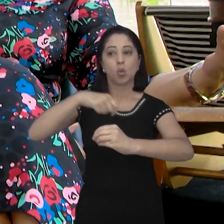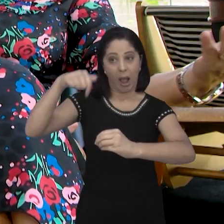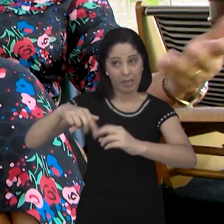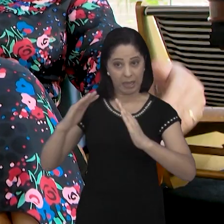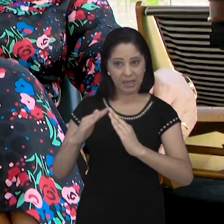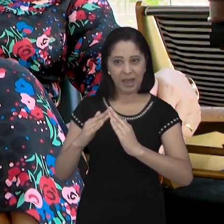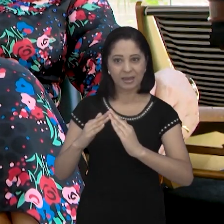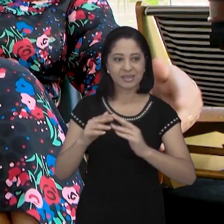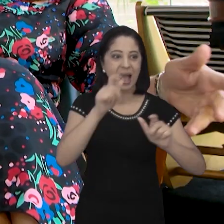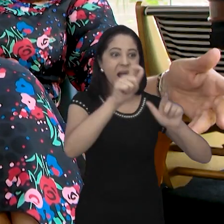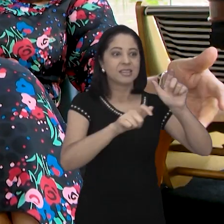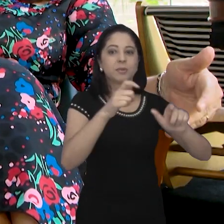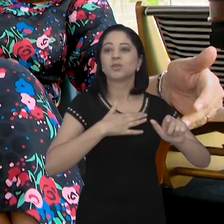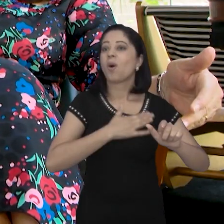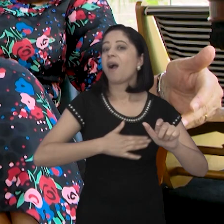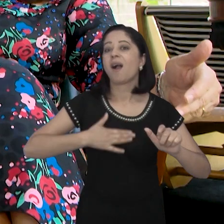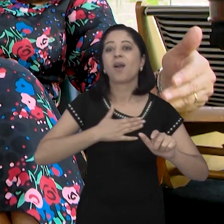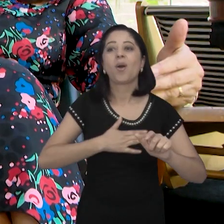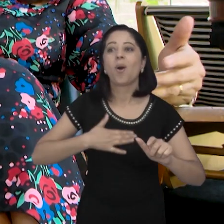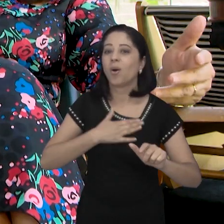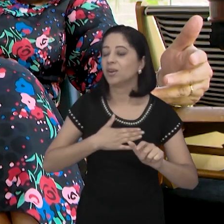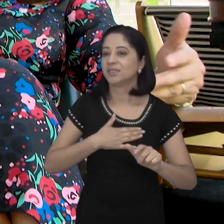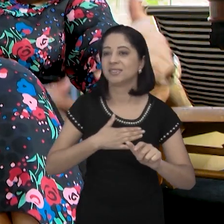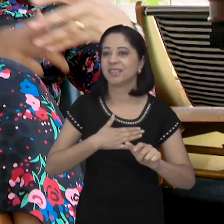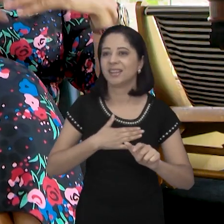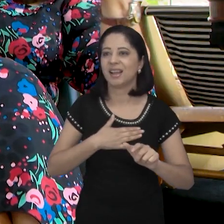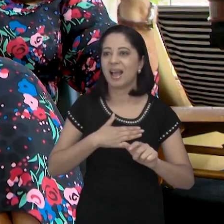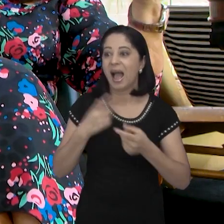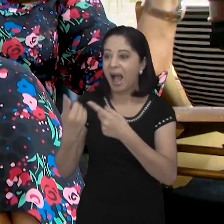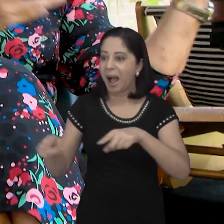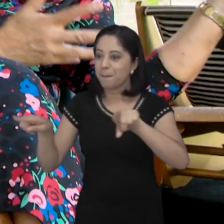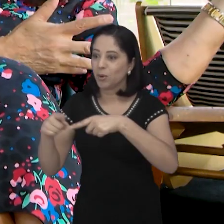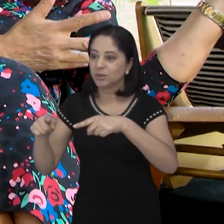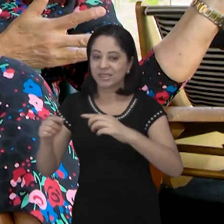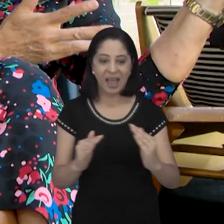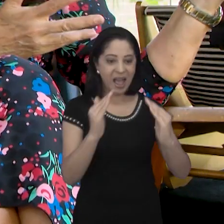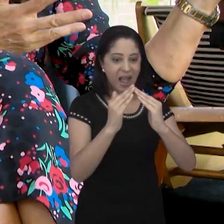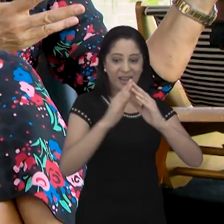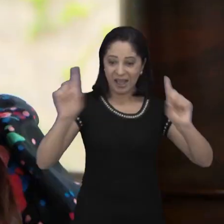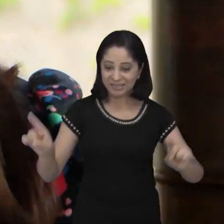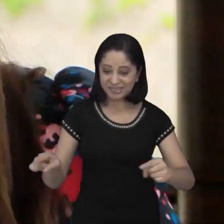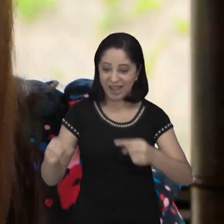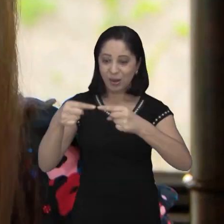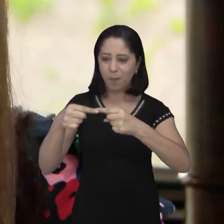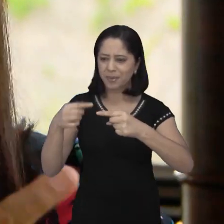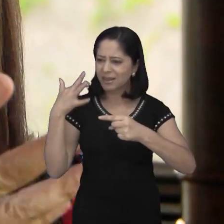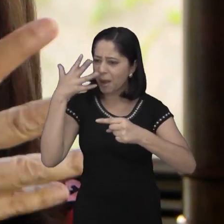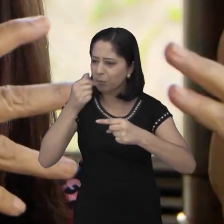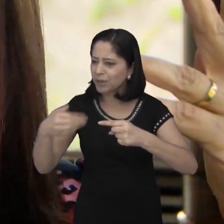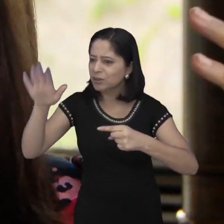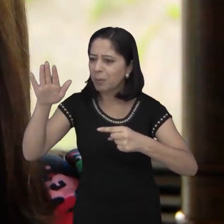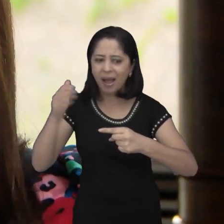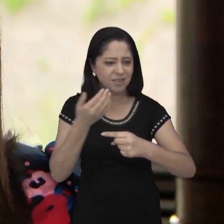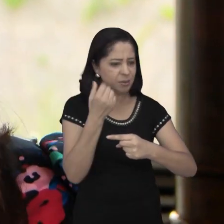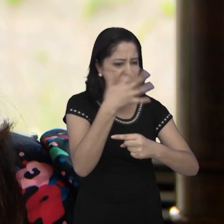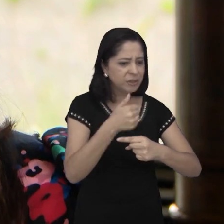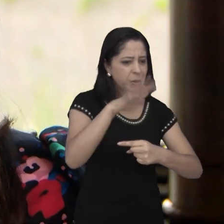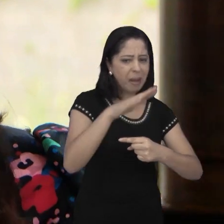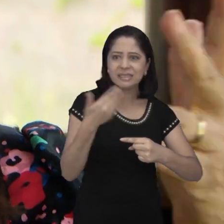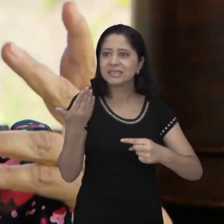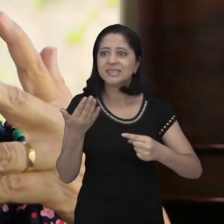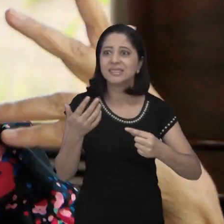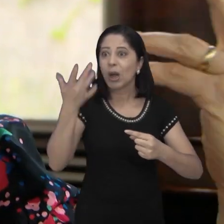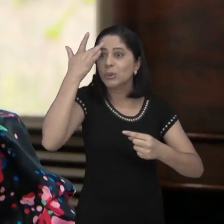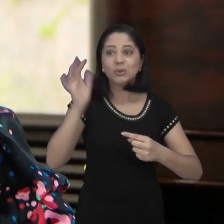e as pessoas gostam, elas não sabem mais dizer o que é mais bonito, se é a música ou se é a arquitetura. É